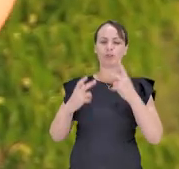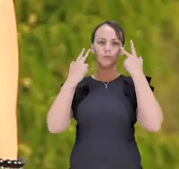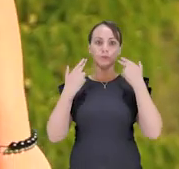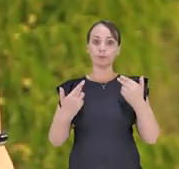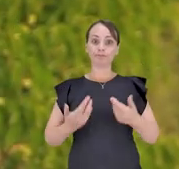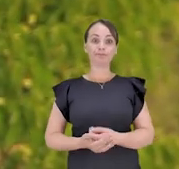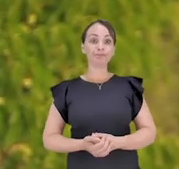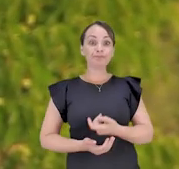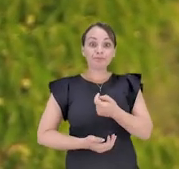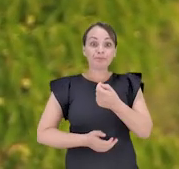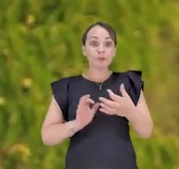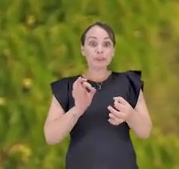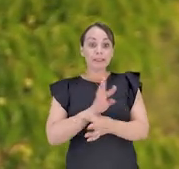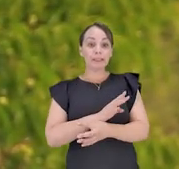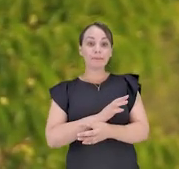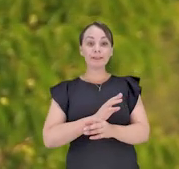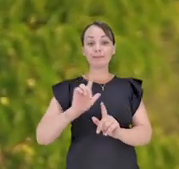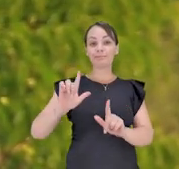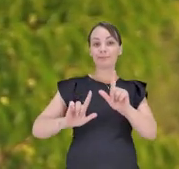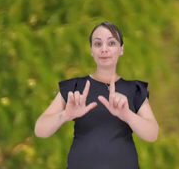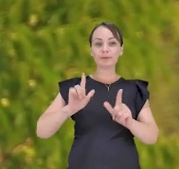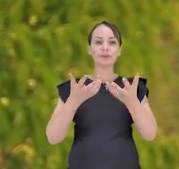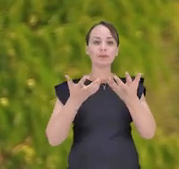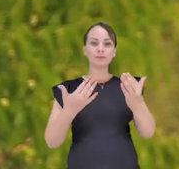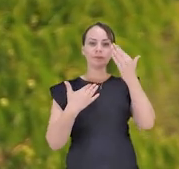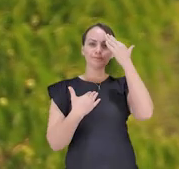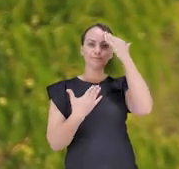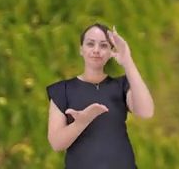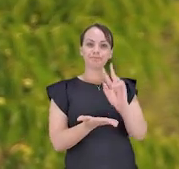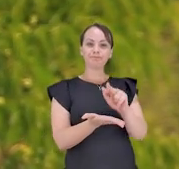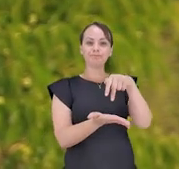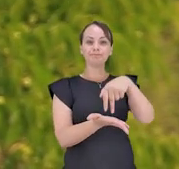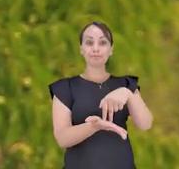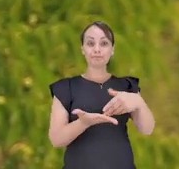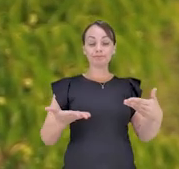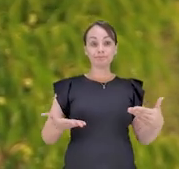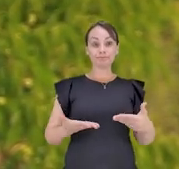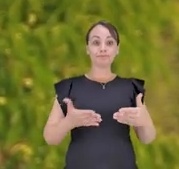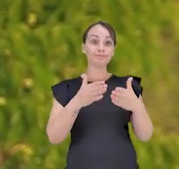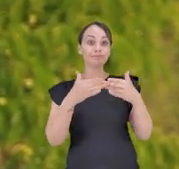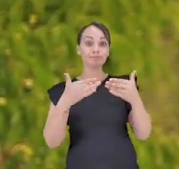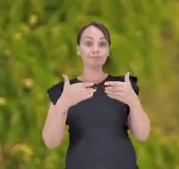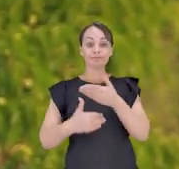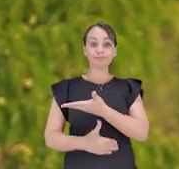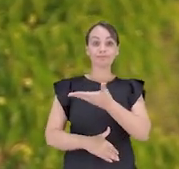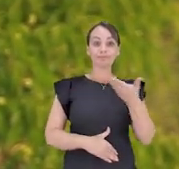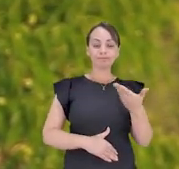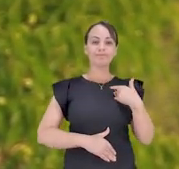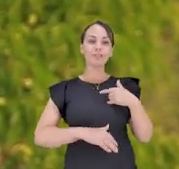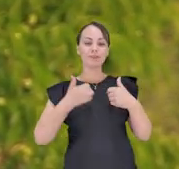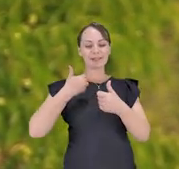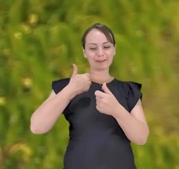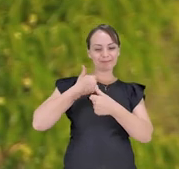Pessoal, nosso programa está quase chegando ao seu final. Eu queria agradecer a participação de vocês até o momento e pedir, logicamente, para que você curta